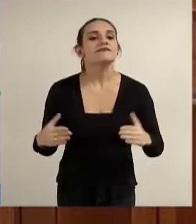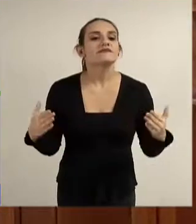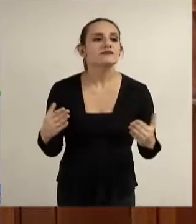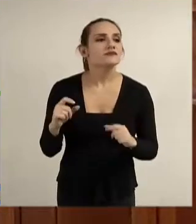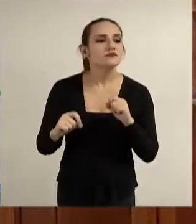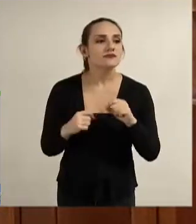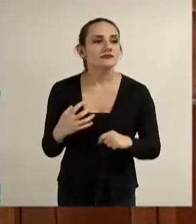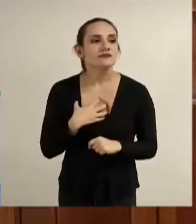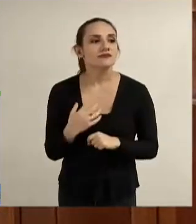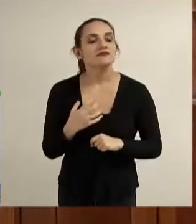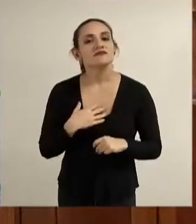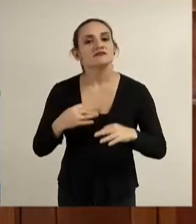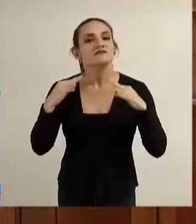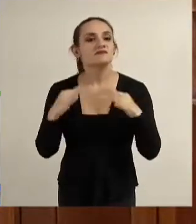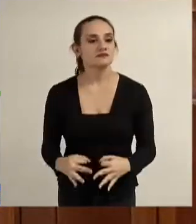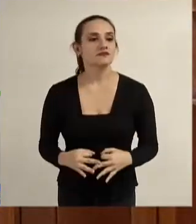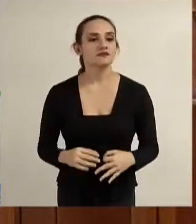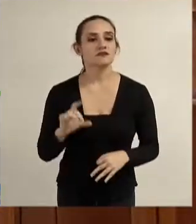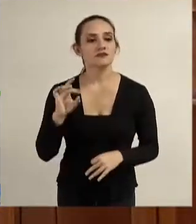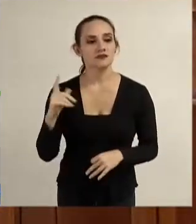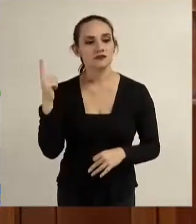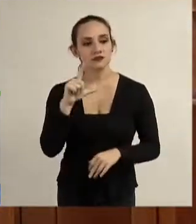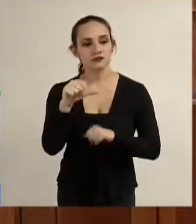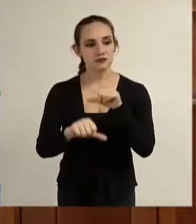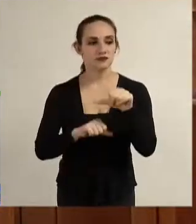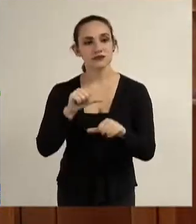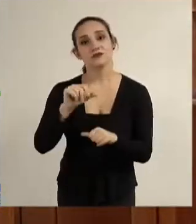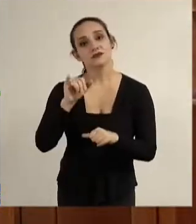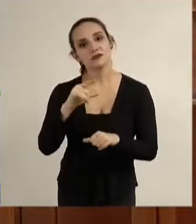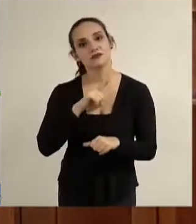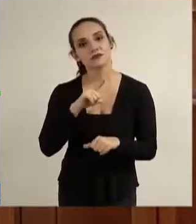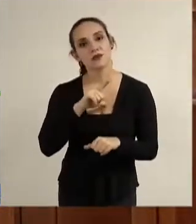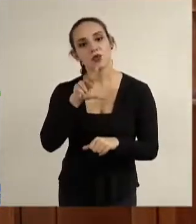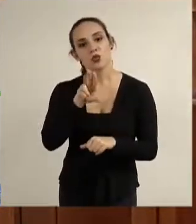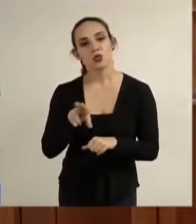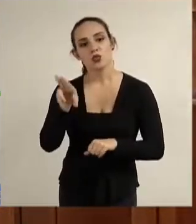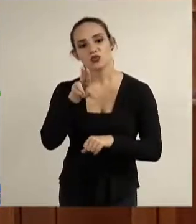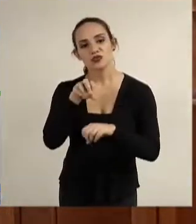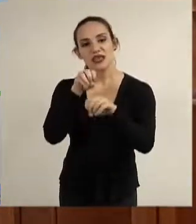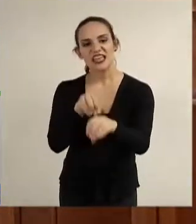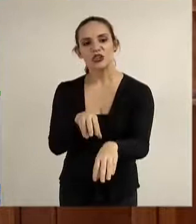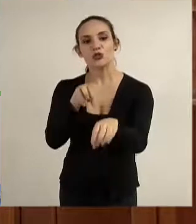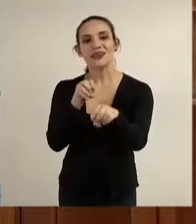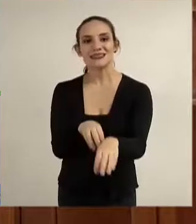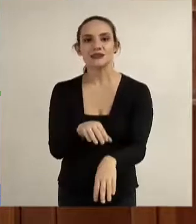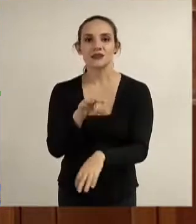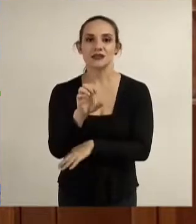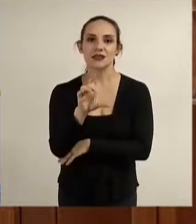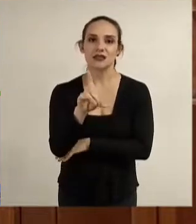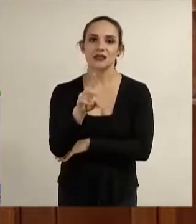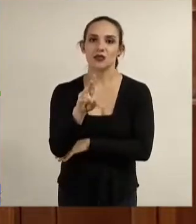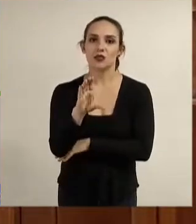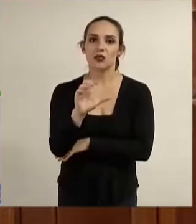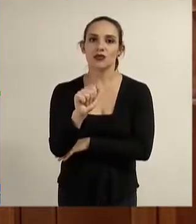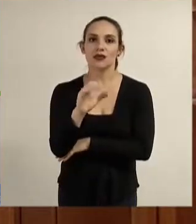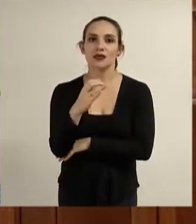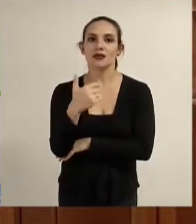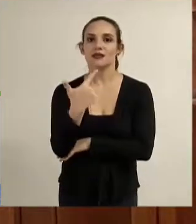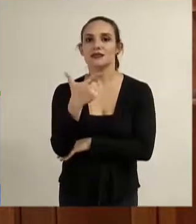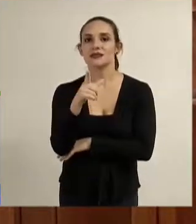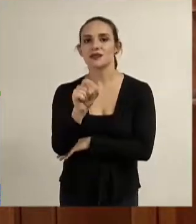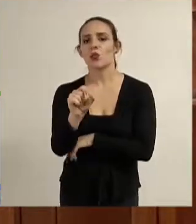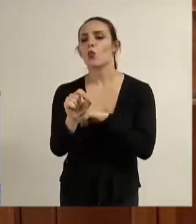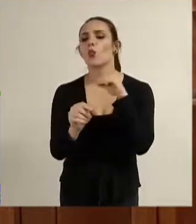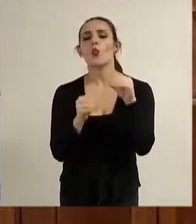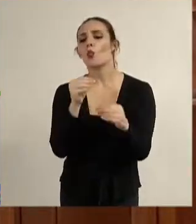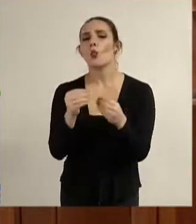certo de que nós só vamos mudar através da educação. Não tem outra forma. E a educação que ela